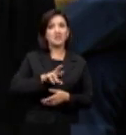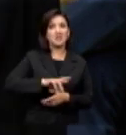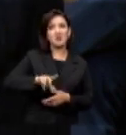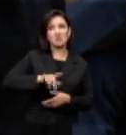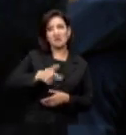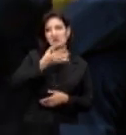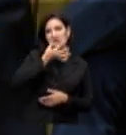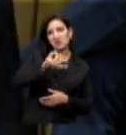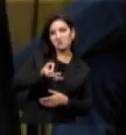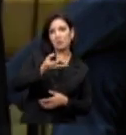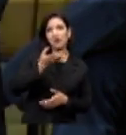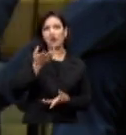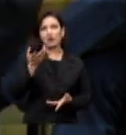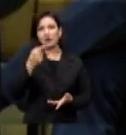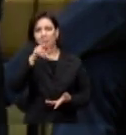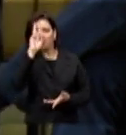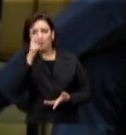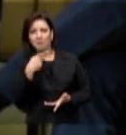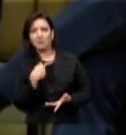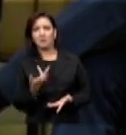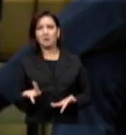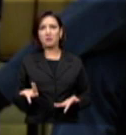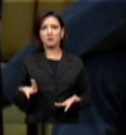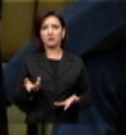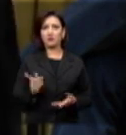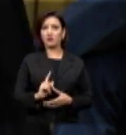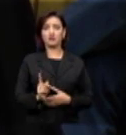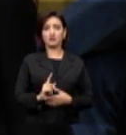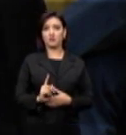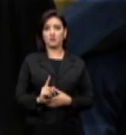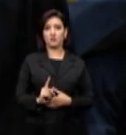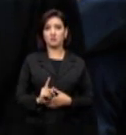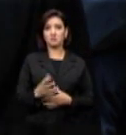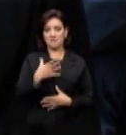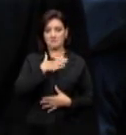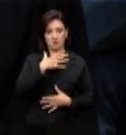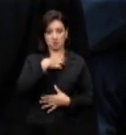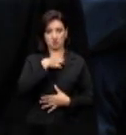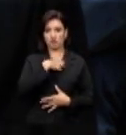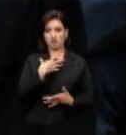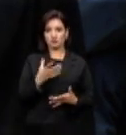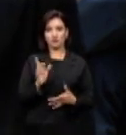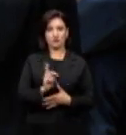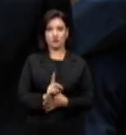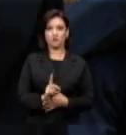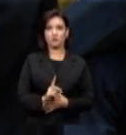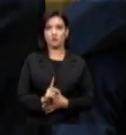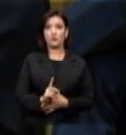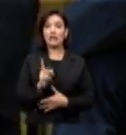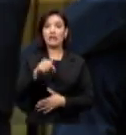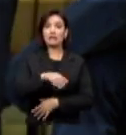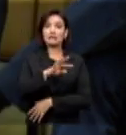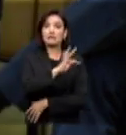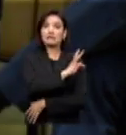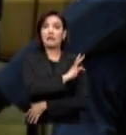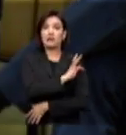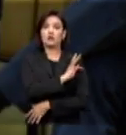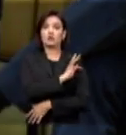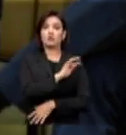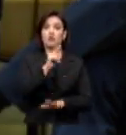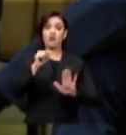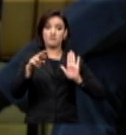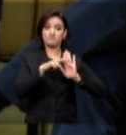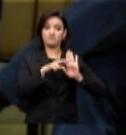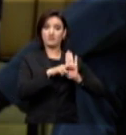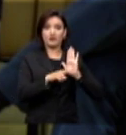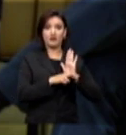penso, não é o que eu quero, não é onde eu quero, não é da forma que eu quero. Técnico não é critério político.